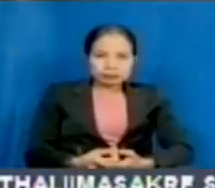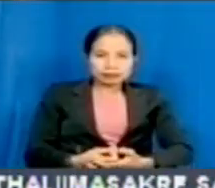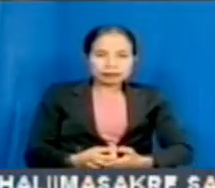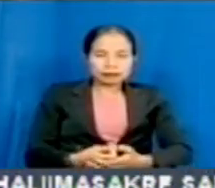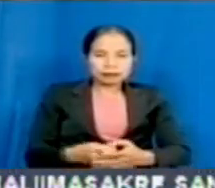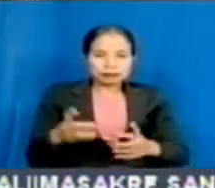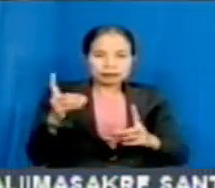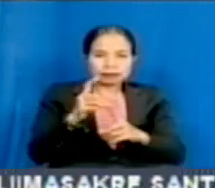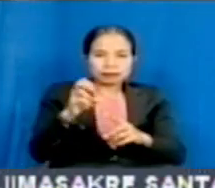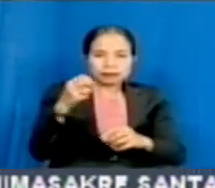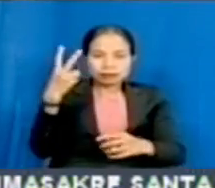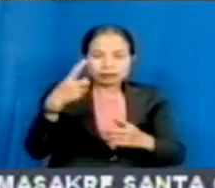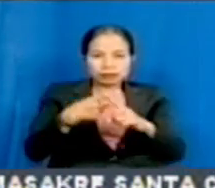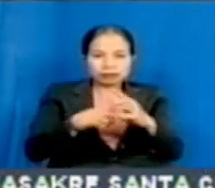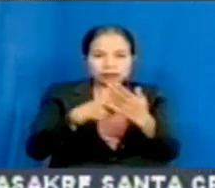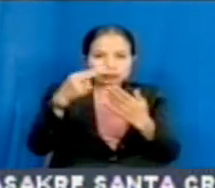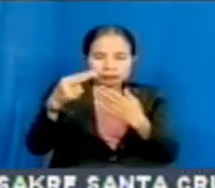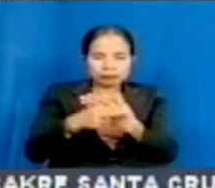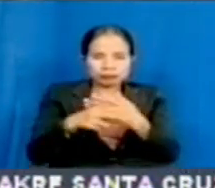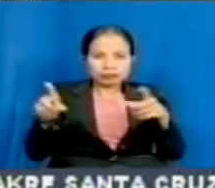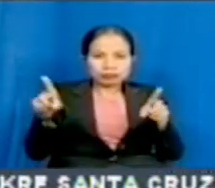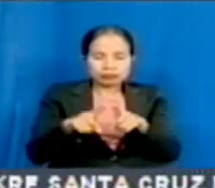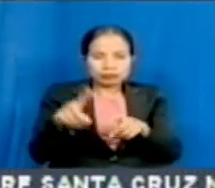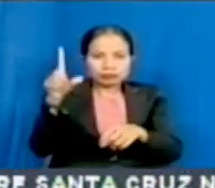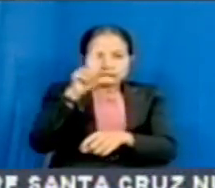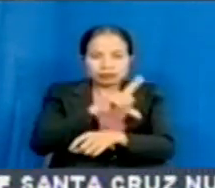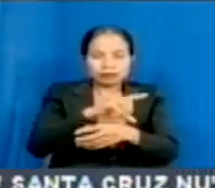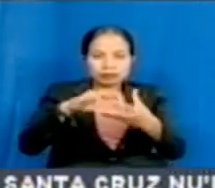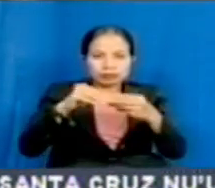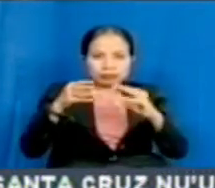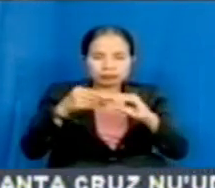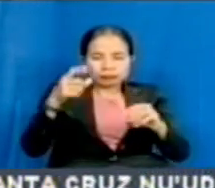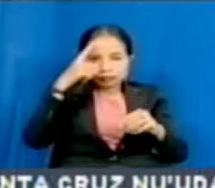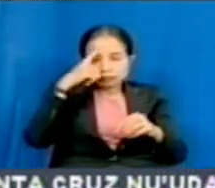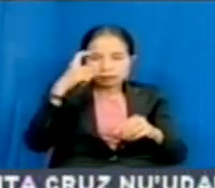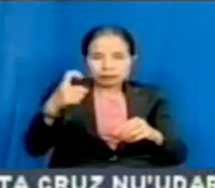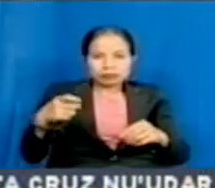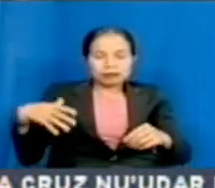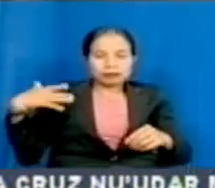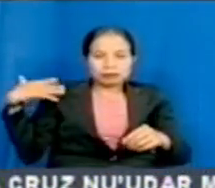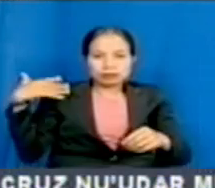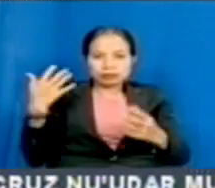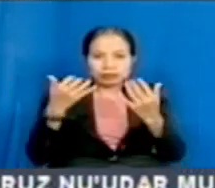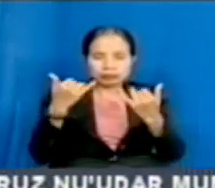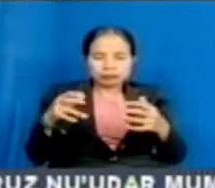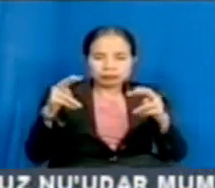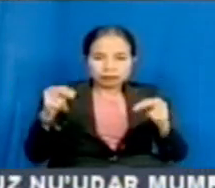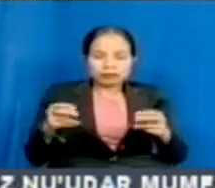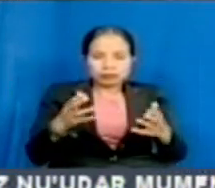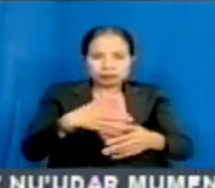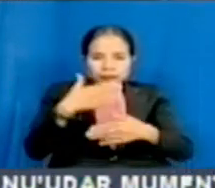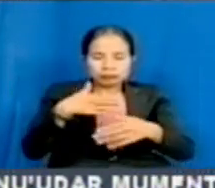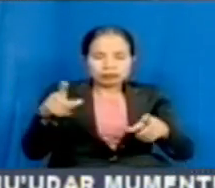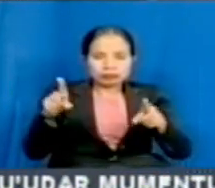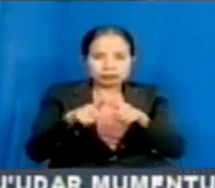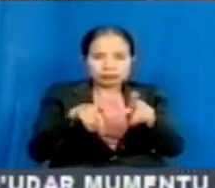Loron Sanulo Recindrua Fulan Novembro, anessan loron histórico. Tambane, juventude agora tem que orgulho, no